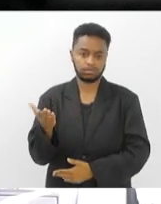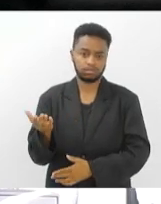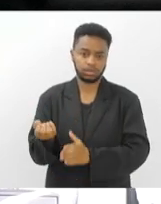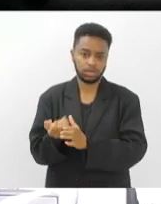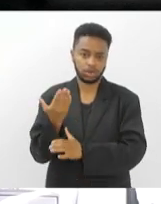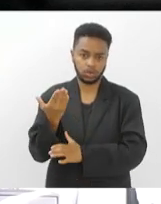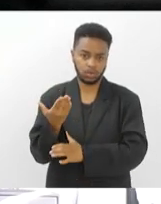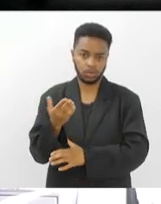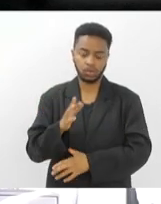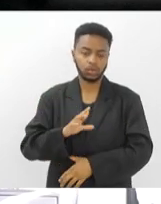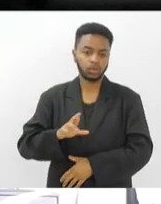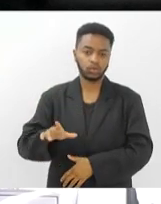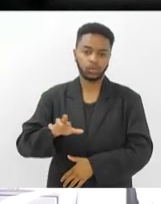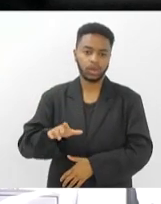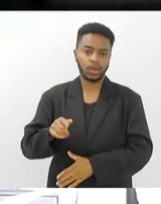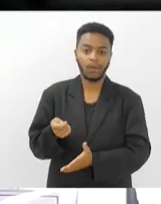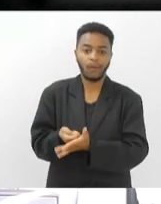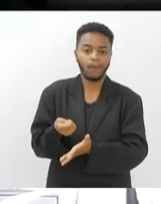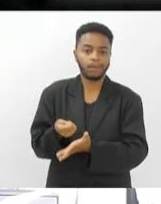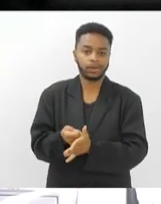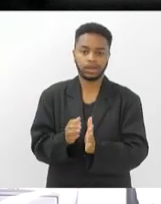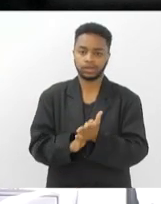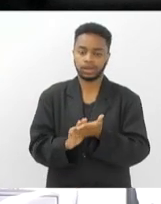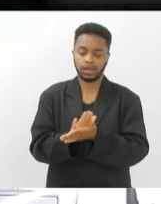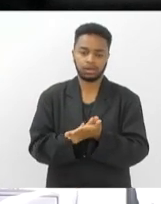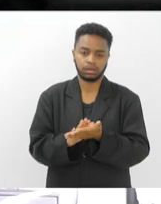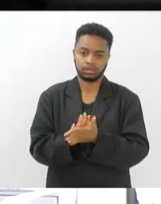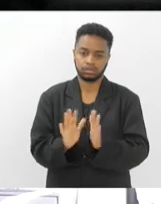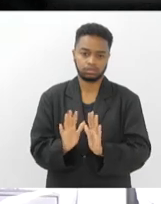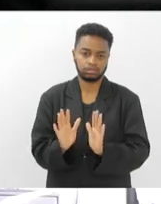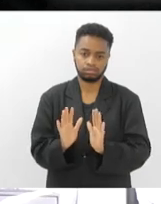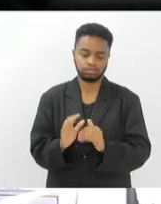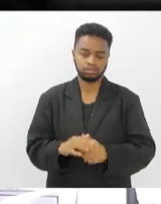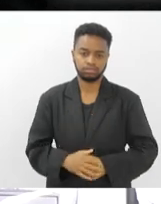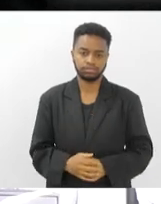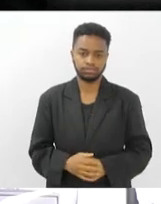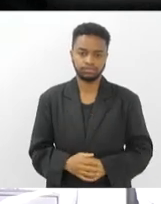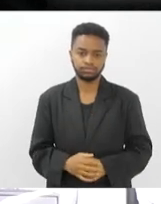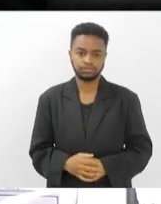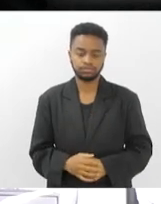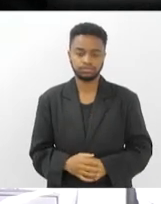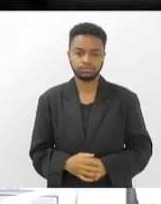você não está dando nenhuma obrigatoriedade.